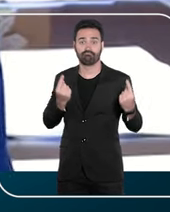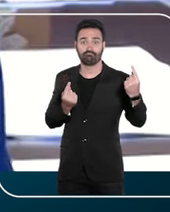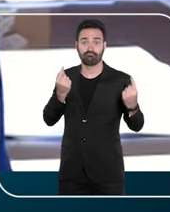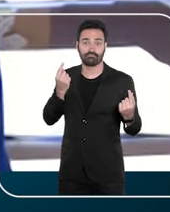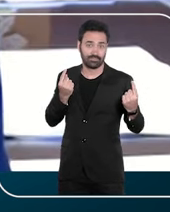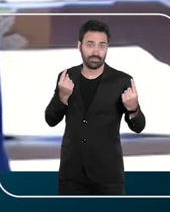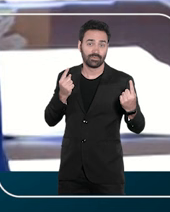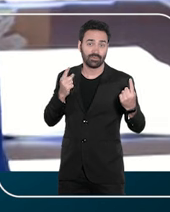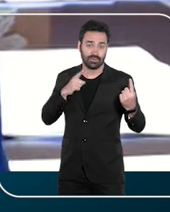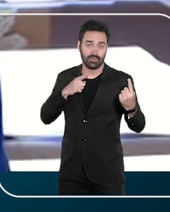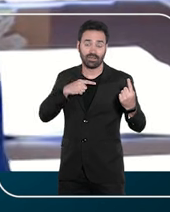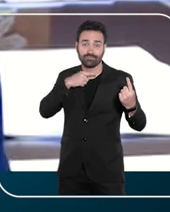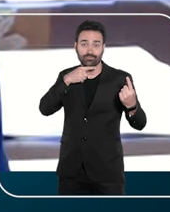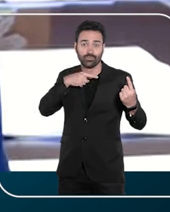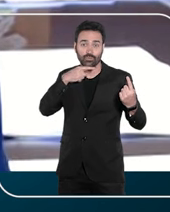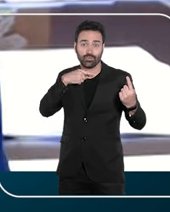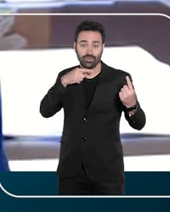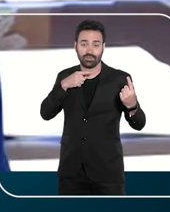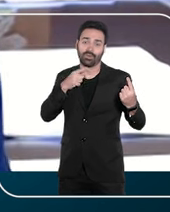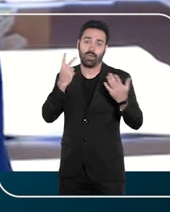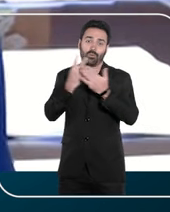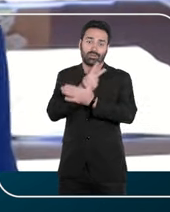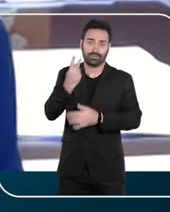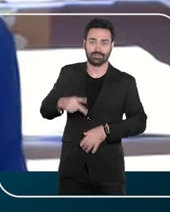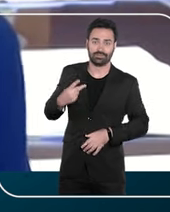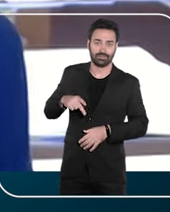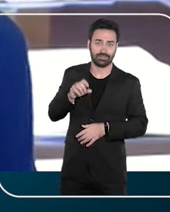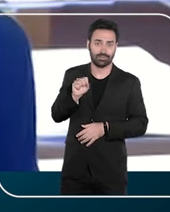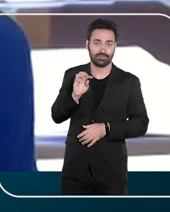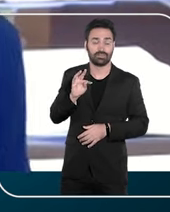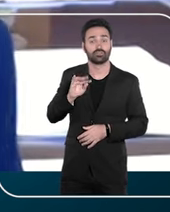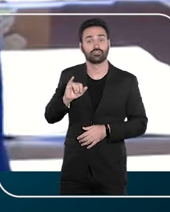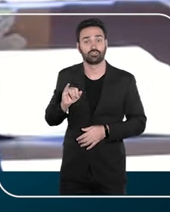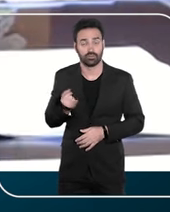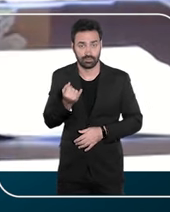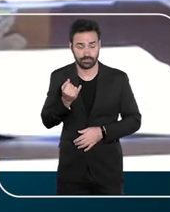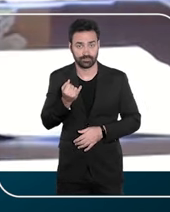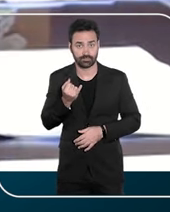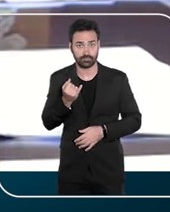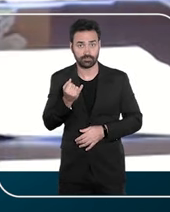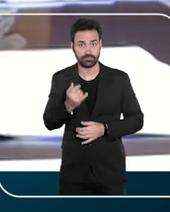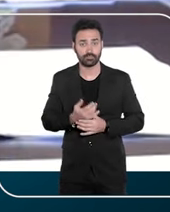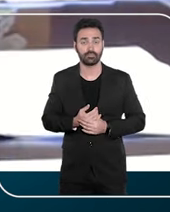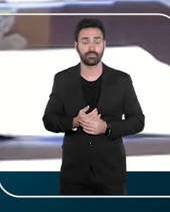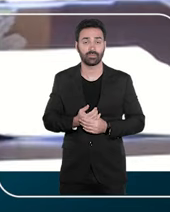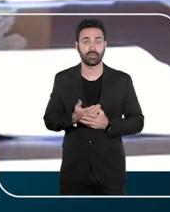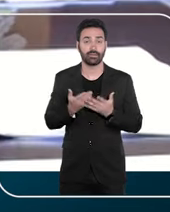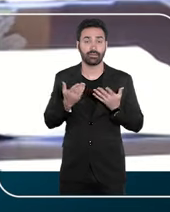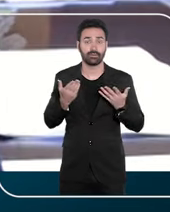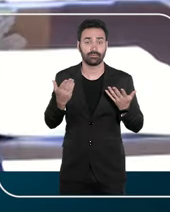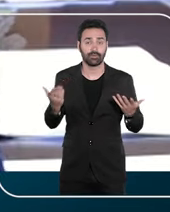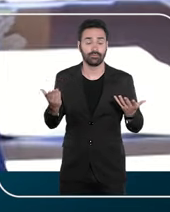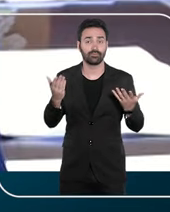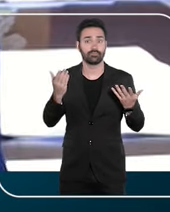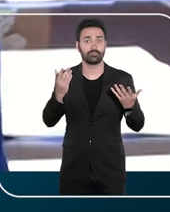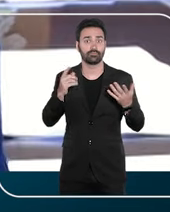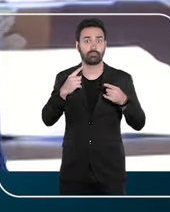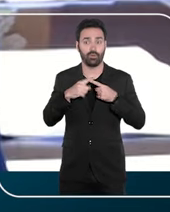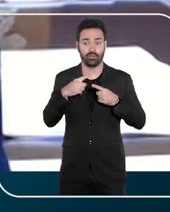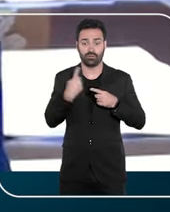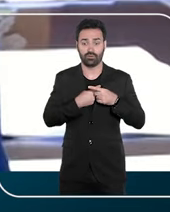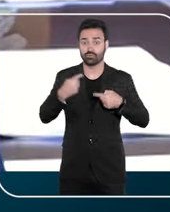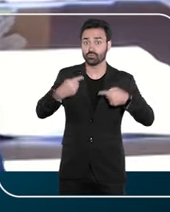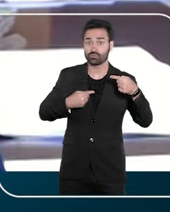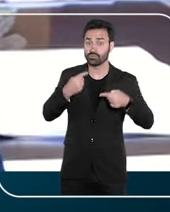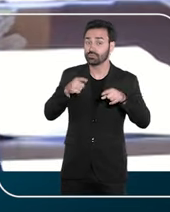aqui enfrentado no Superior Tribunal de Justiça. Qual é a relevância da questão federal? Isto é